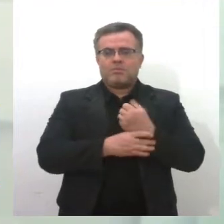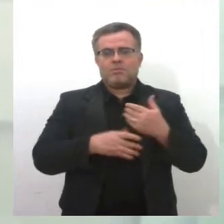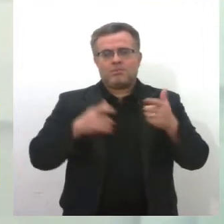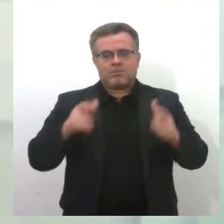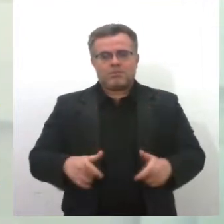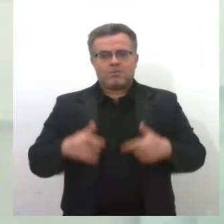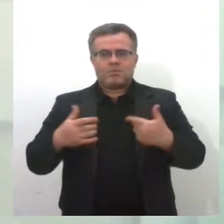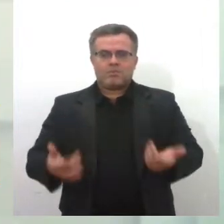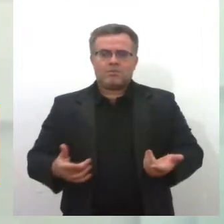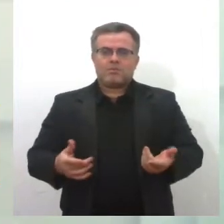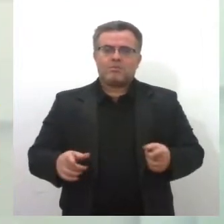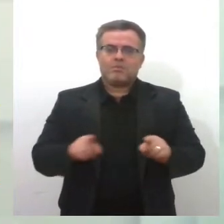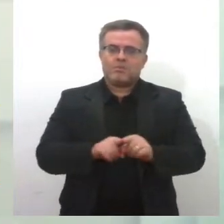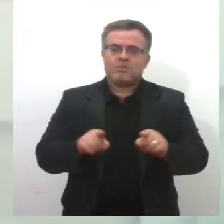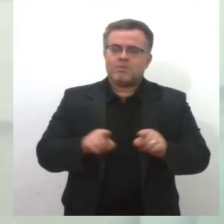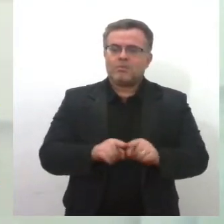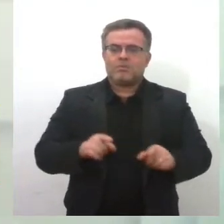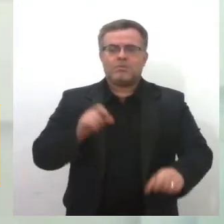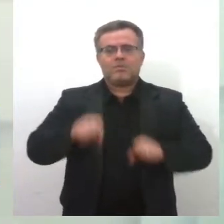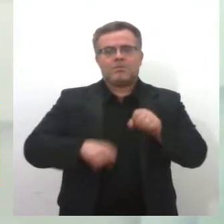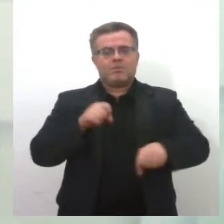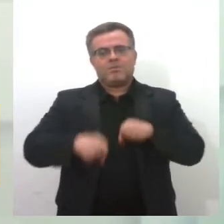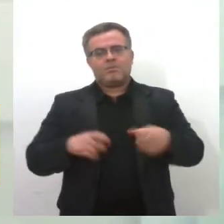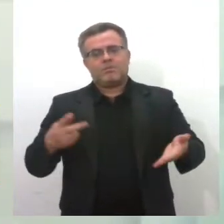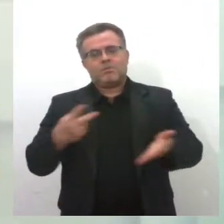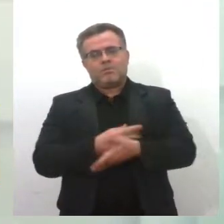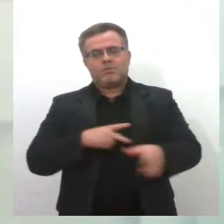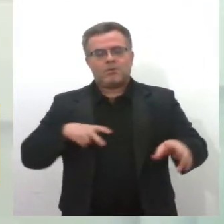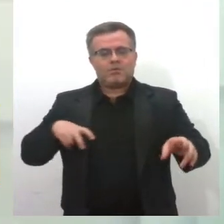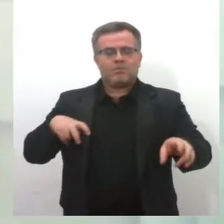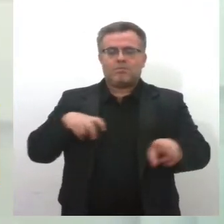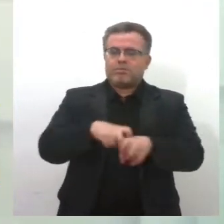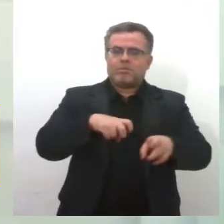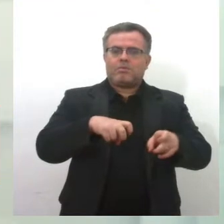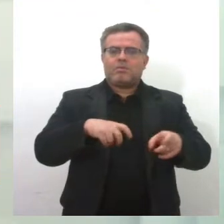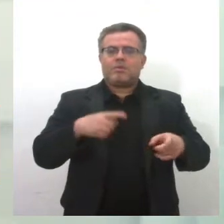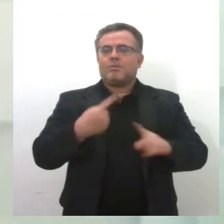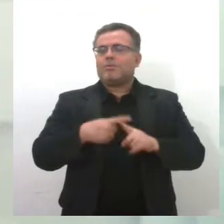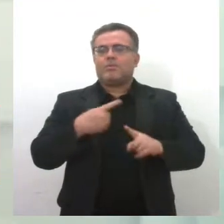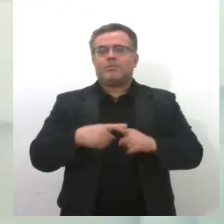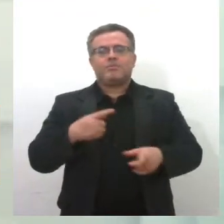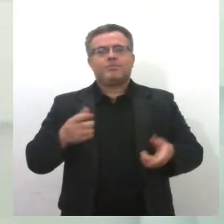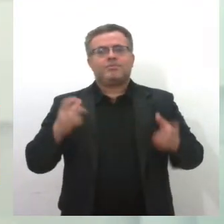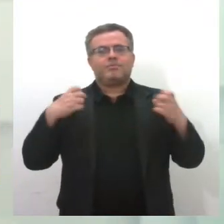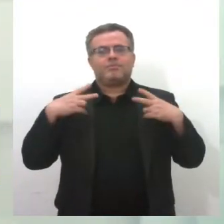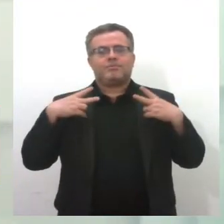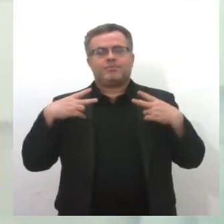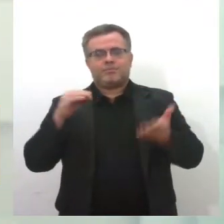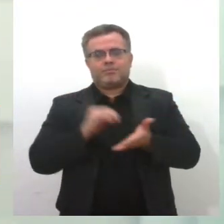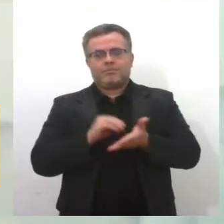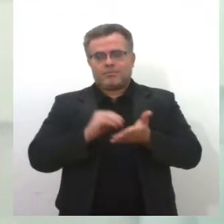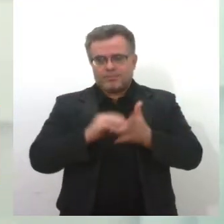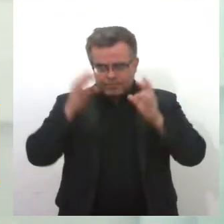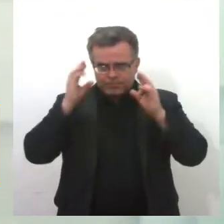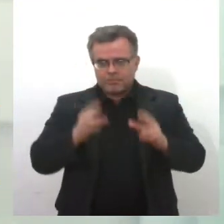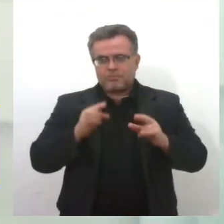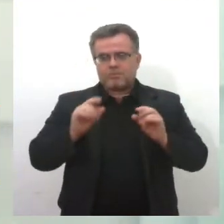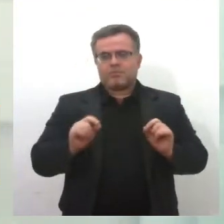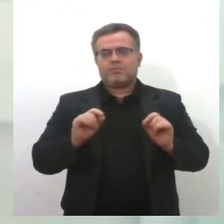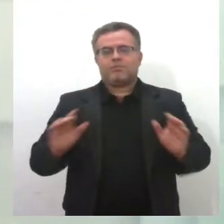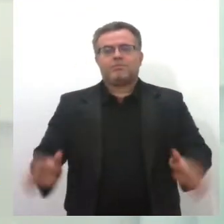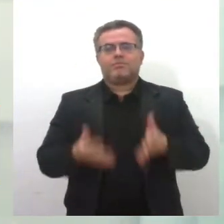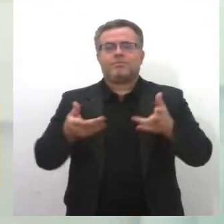Nós vemos na mídia casos de ciclistas que são vítimas de acidentes de trânsito por conta da imprudência de motoristas. Então, além de incentivar as pessoas